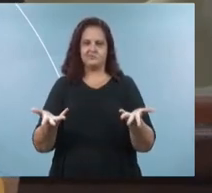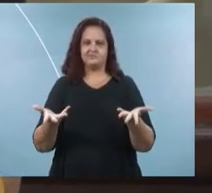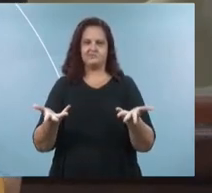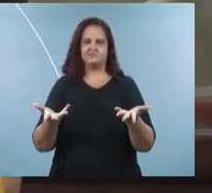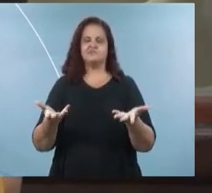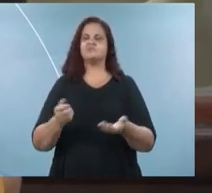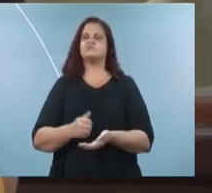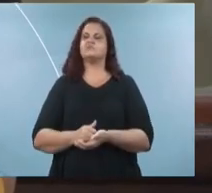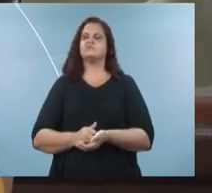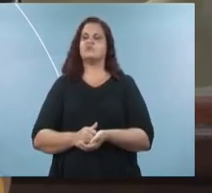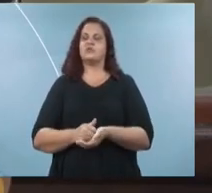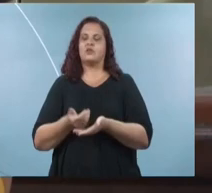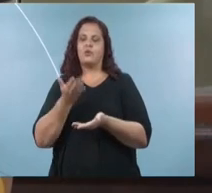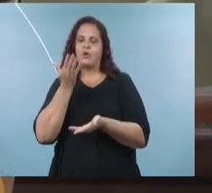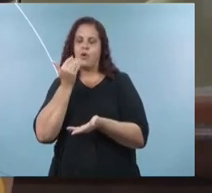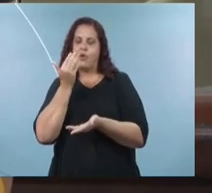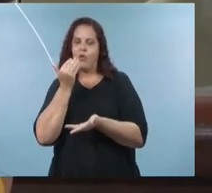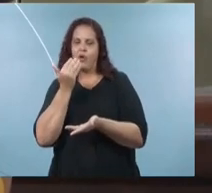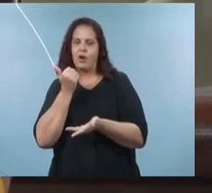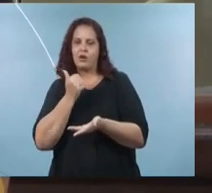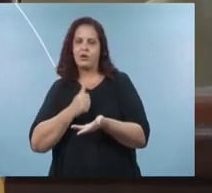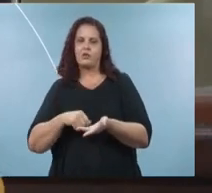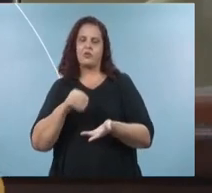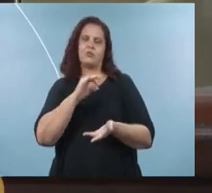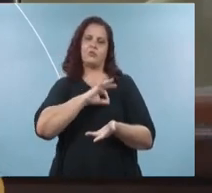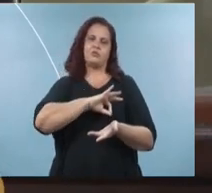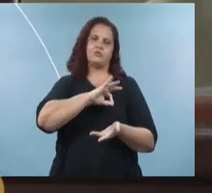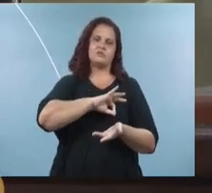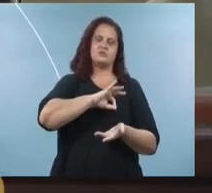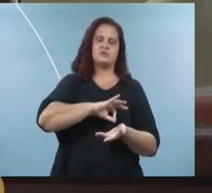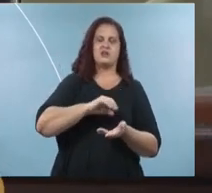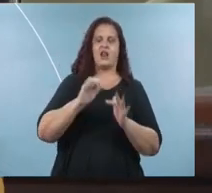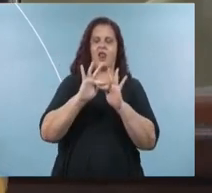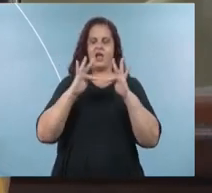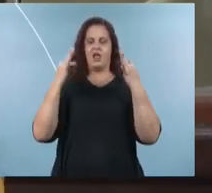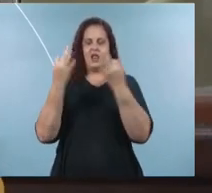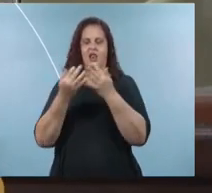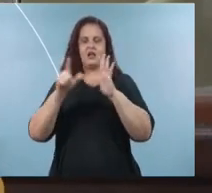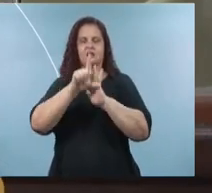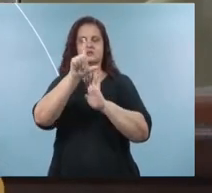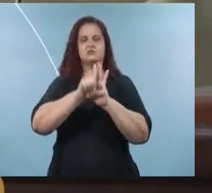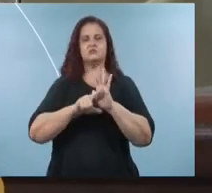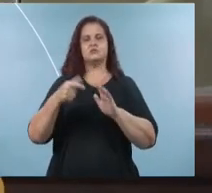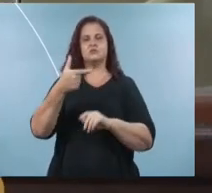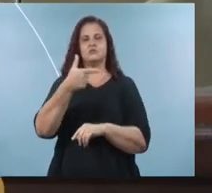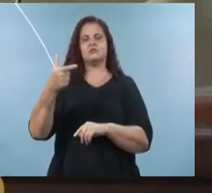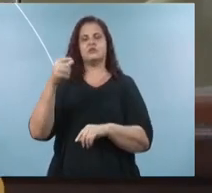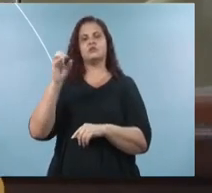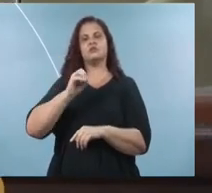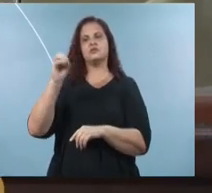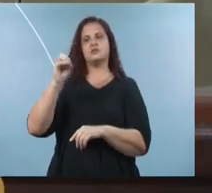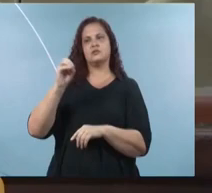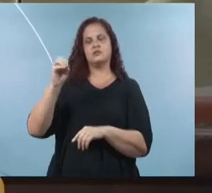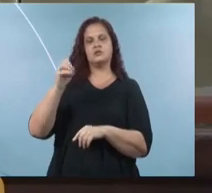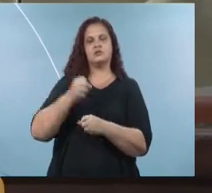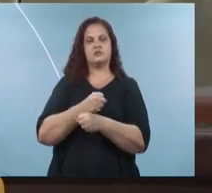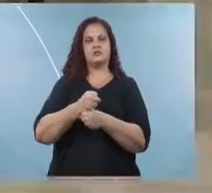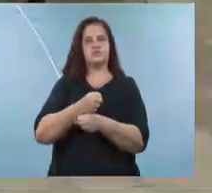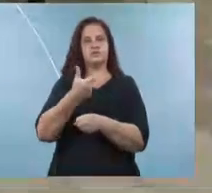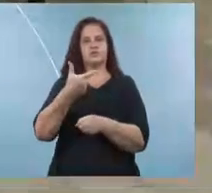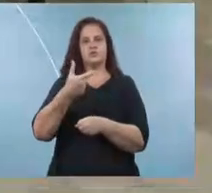sustento às suas famílias. Foi regulamentada a lei assinada em 22 de outubro de